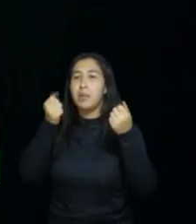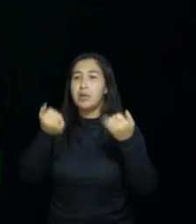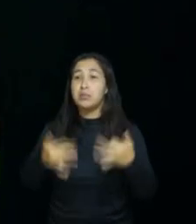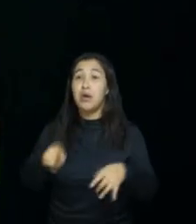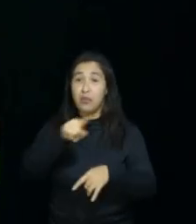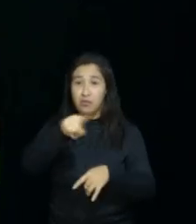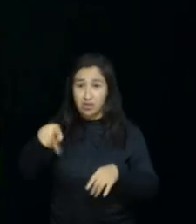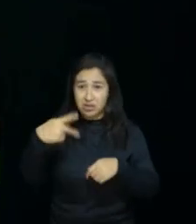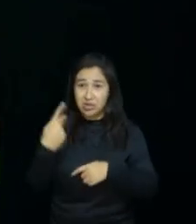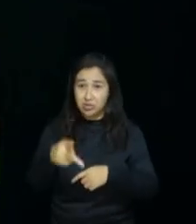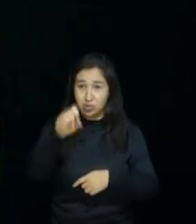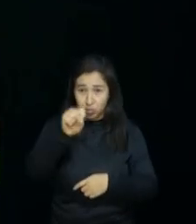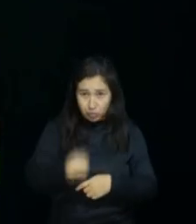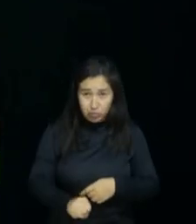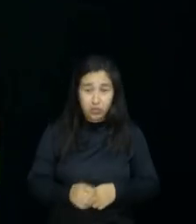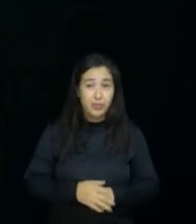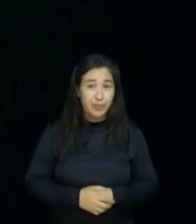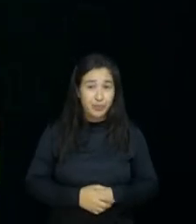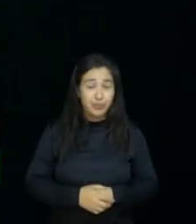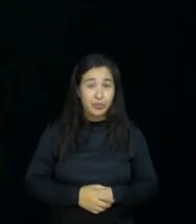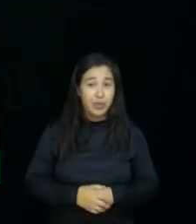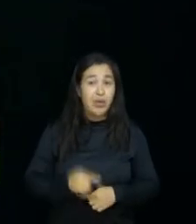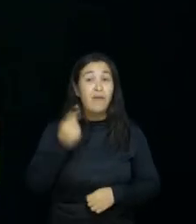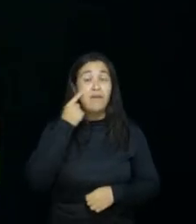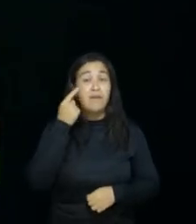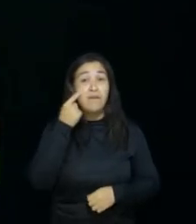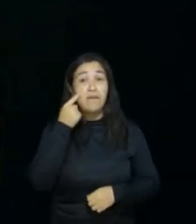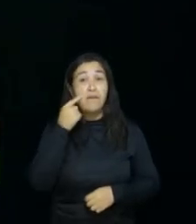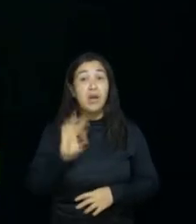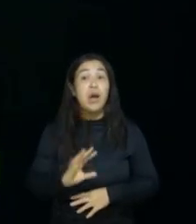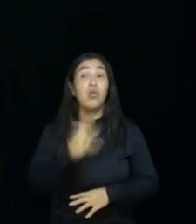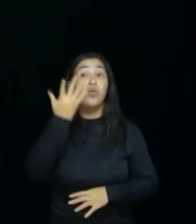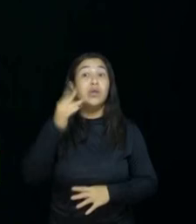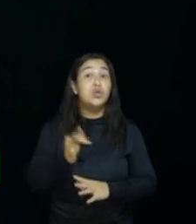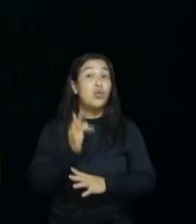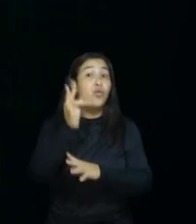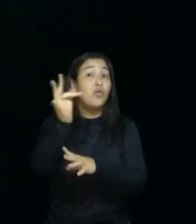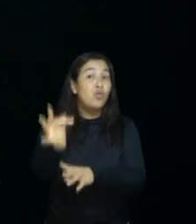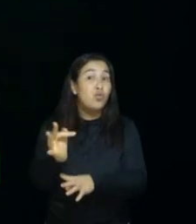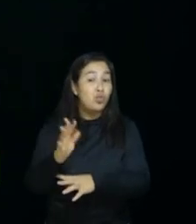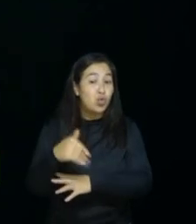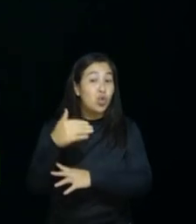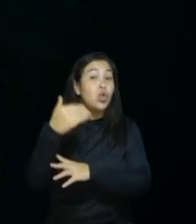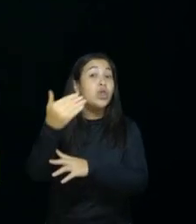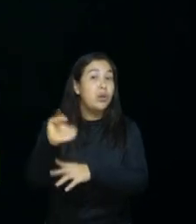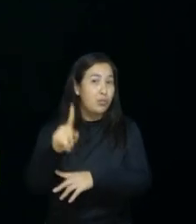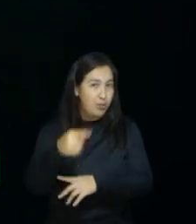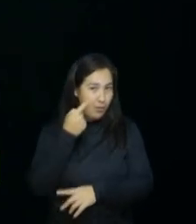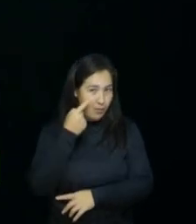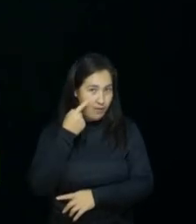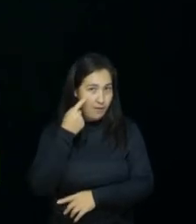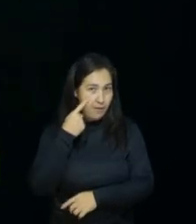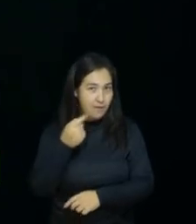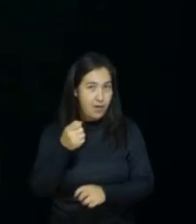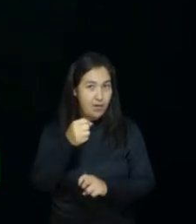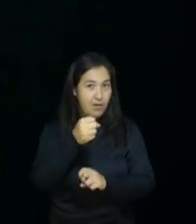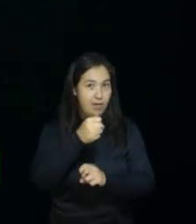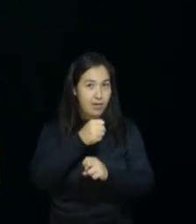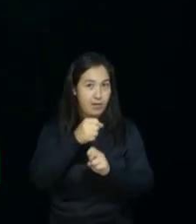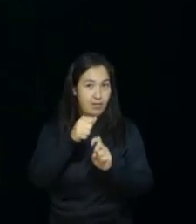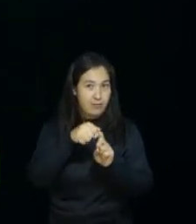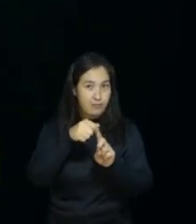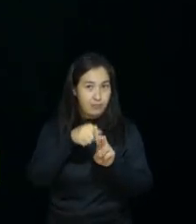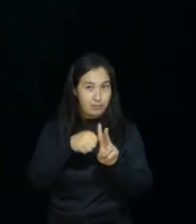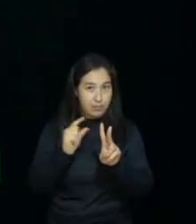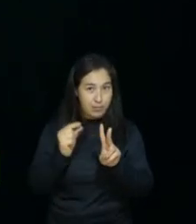Sul, vocês vão verificar o que vai acontecer no Sul nos próximos tempos. 2 meses atrás ele falou isso. De